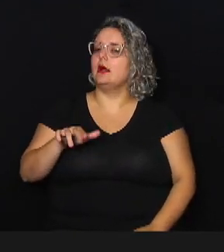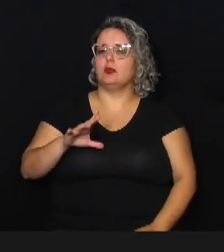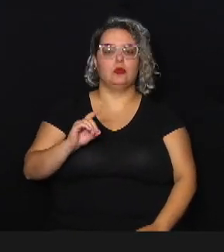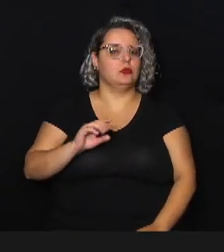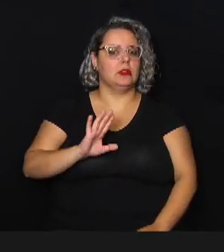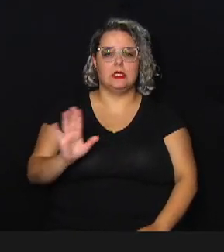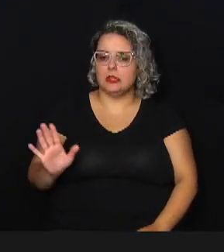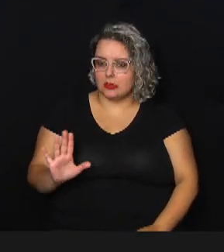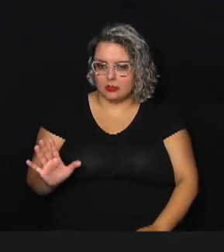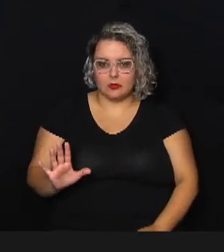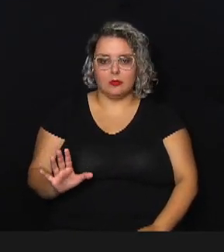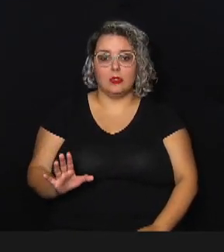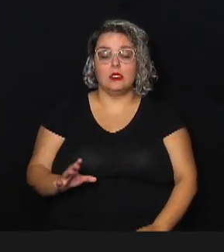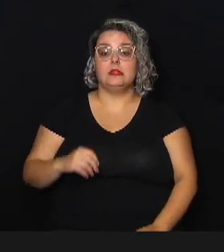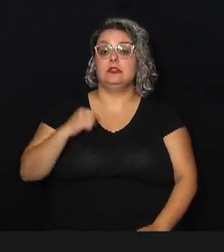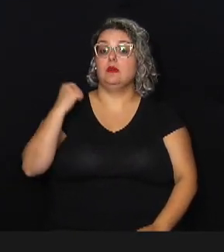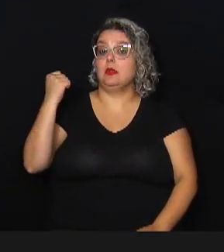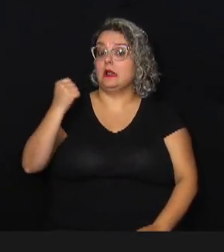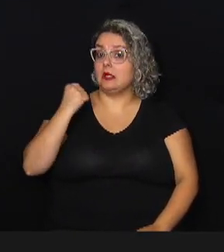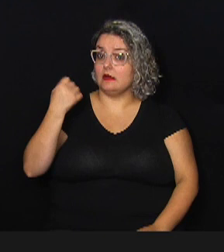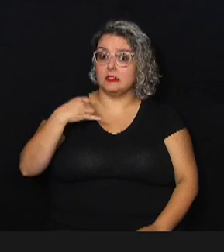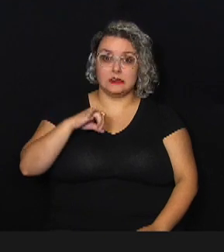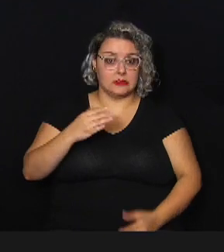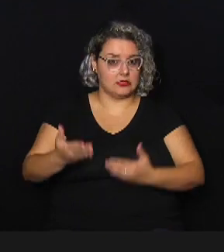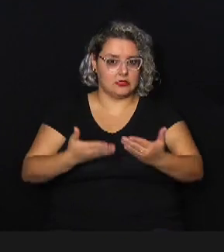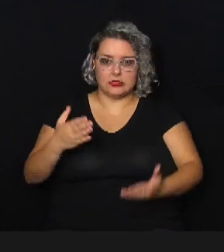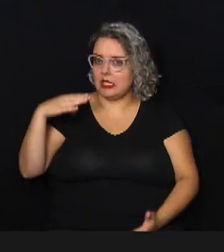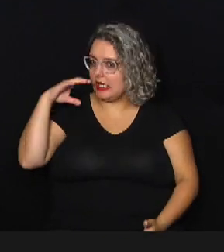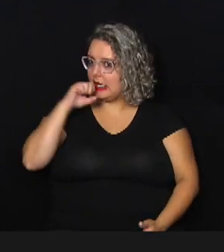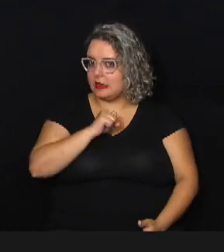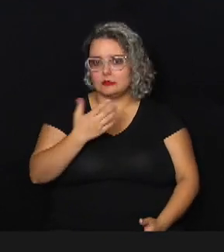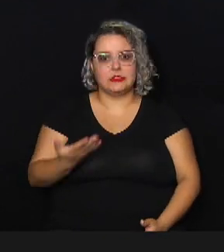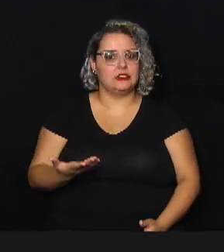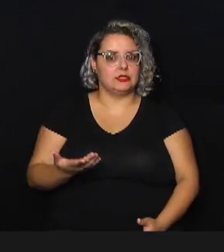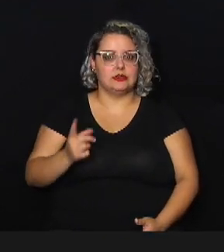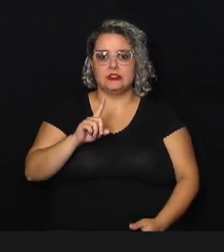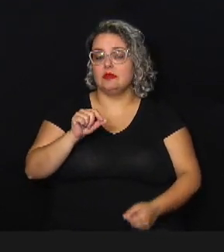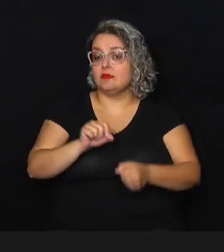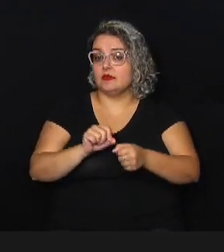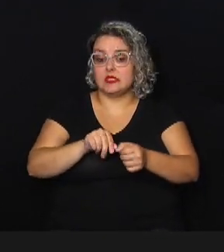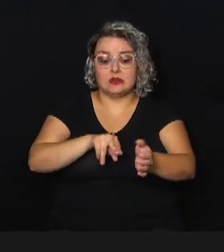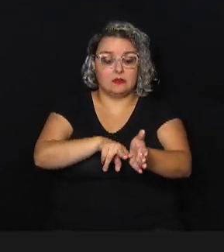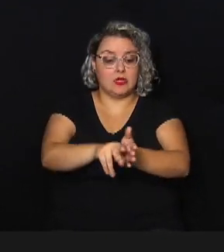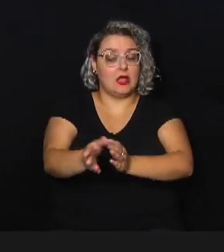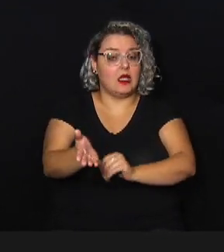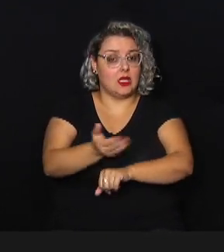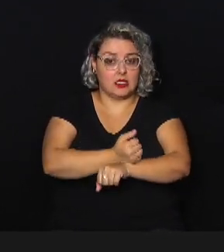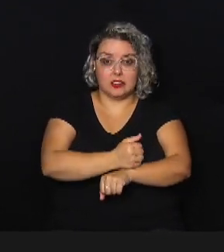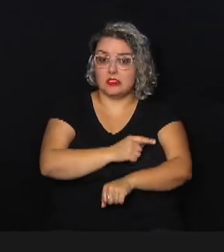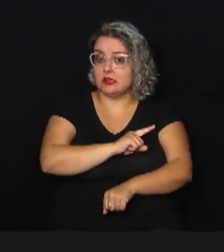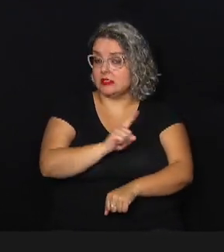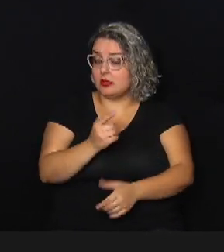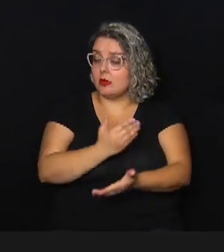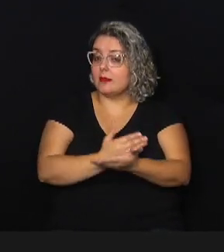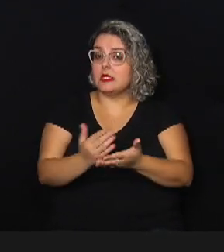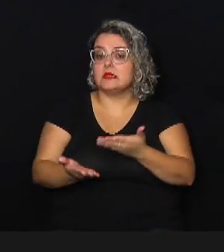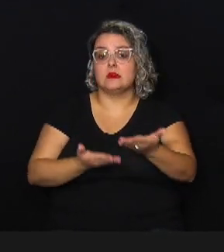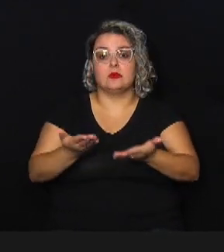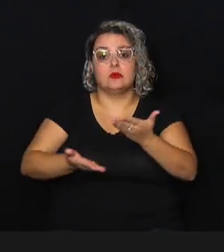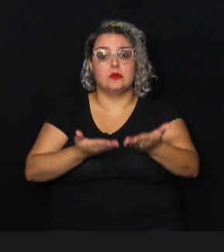doenças agressivas. Se você não tratar rapidamente, não fizer um diagnóstico precoce e não começar um tratamento